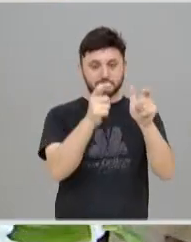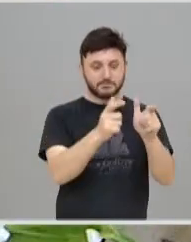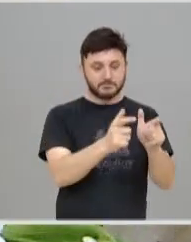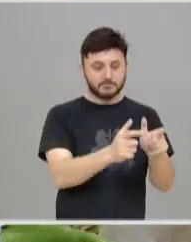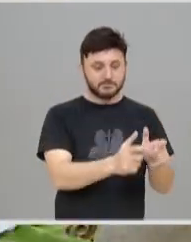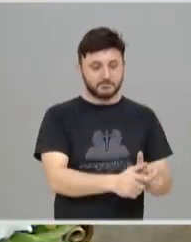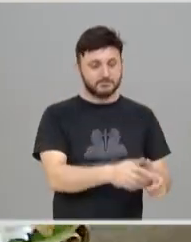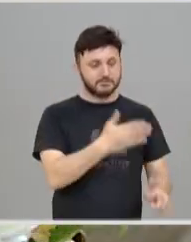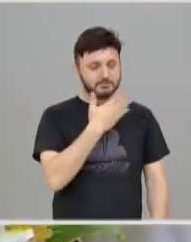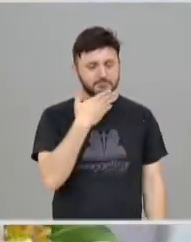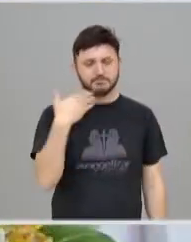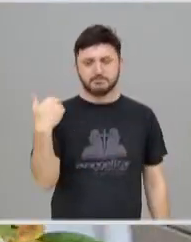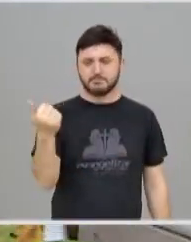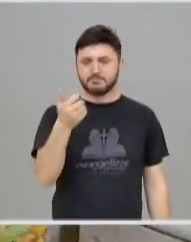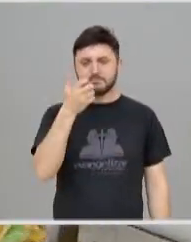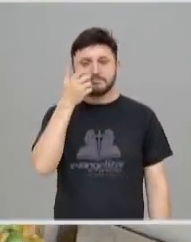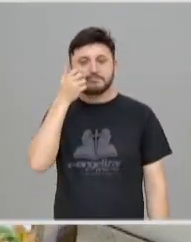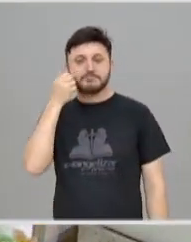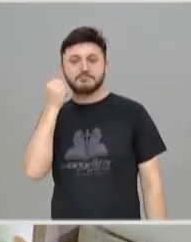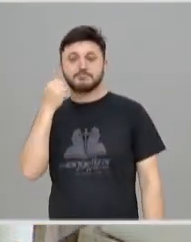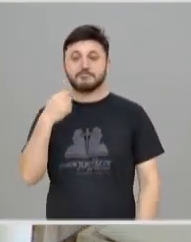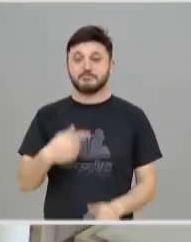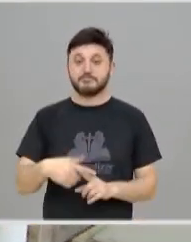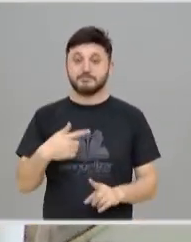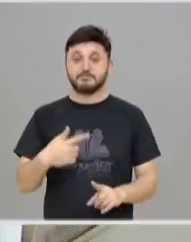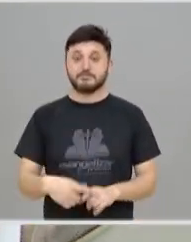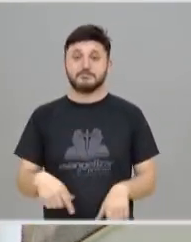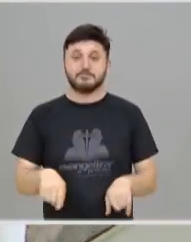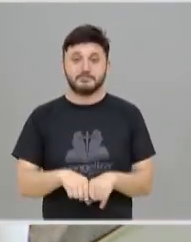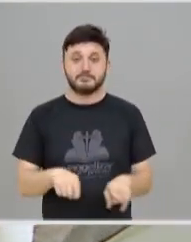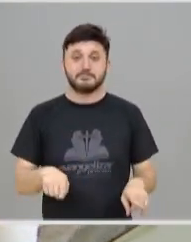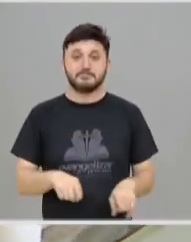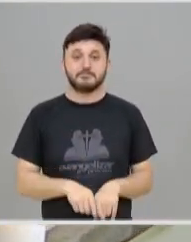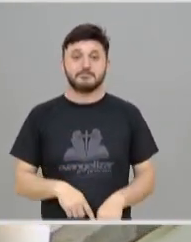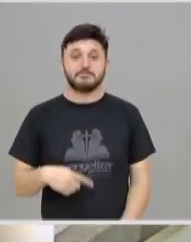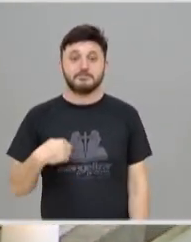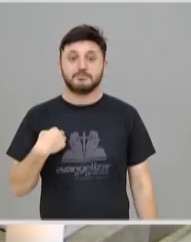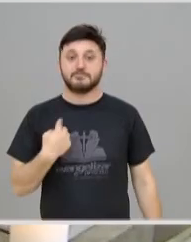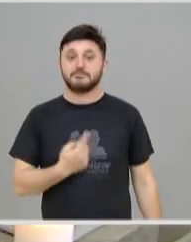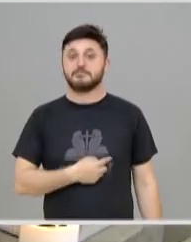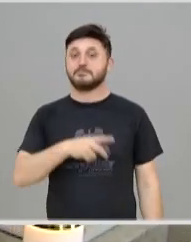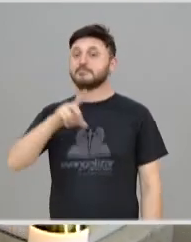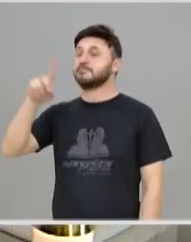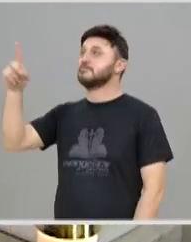melhor recompensa para vós, Pai dos